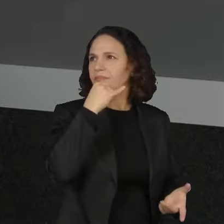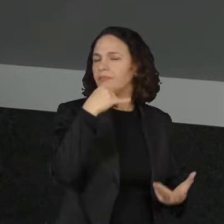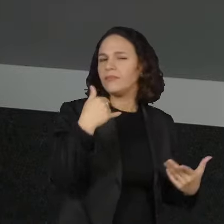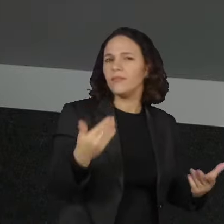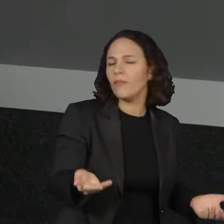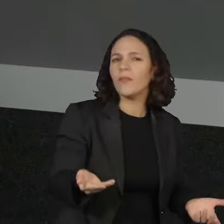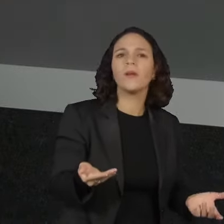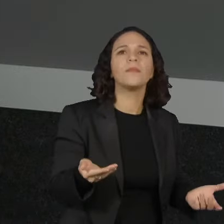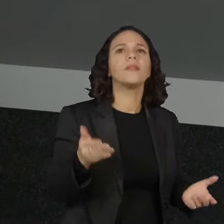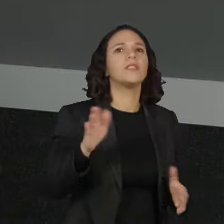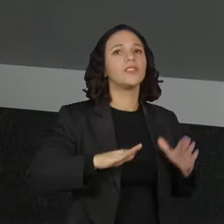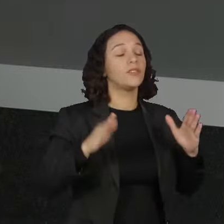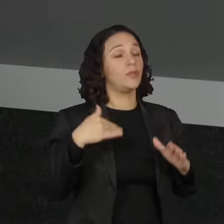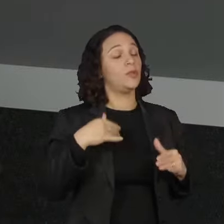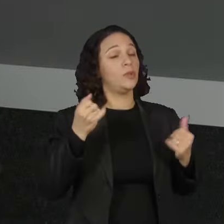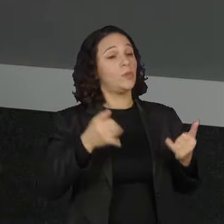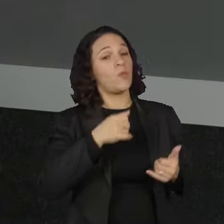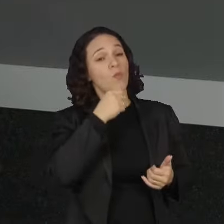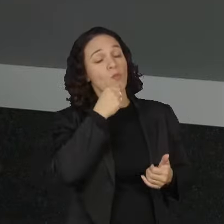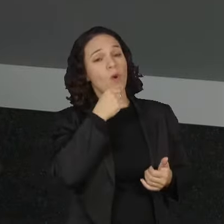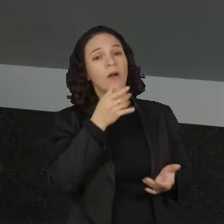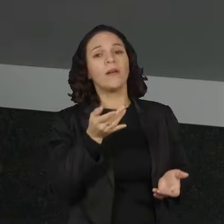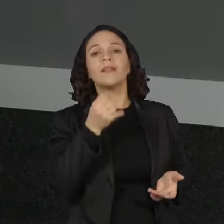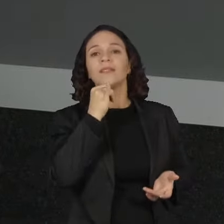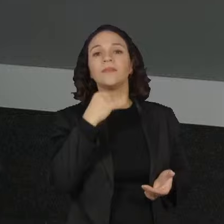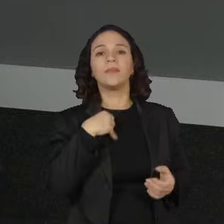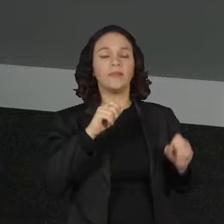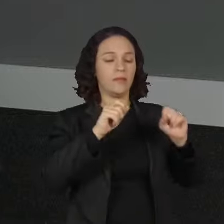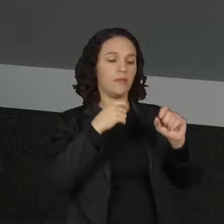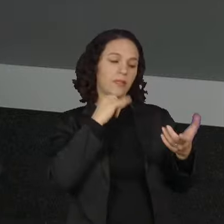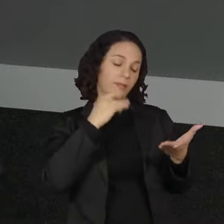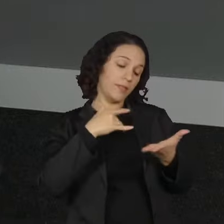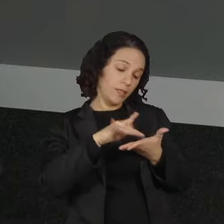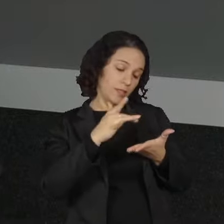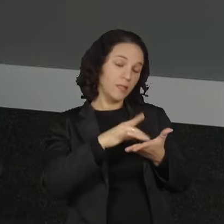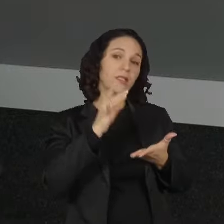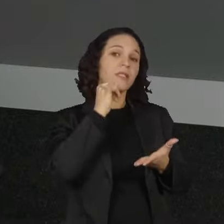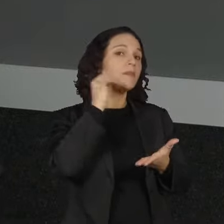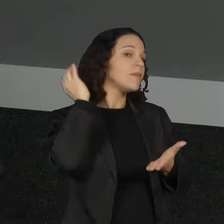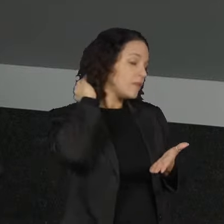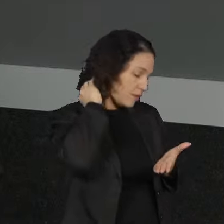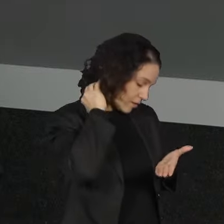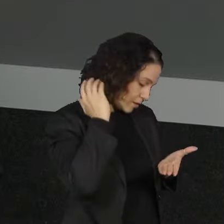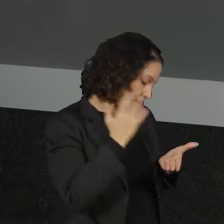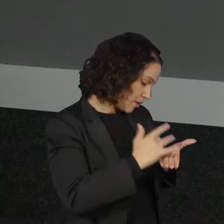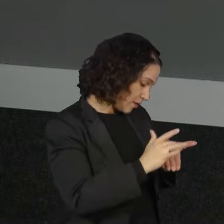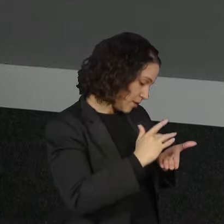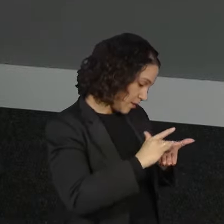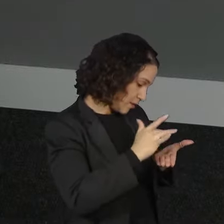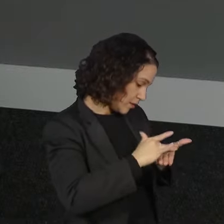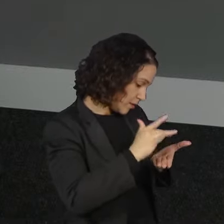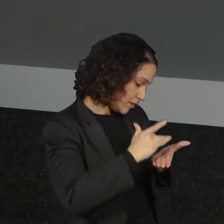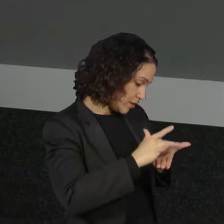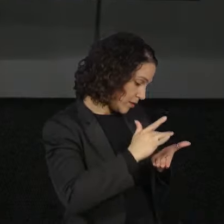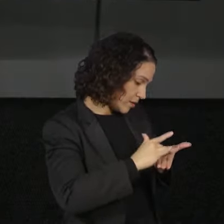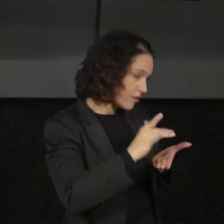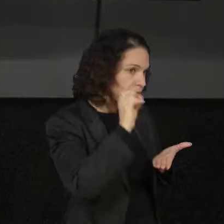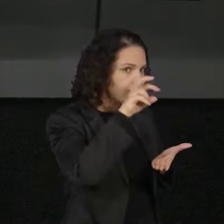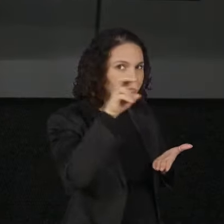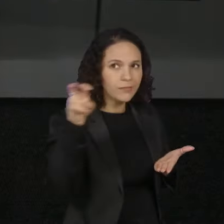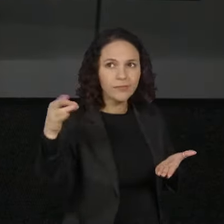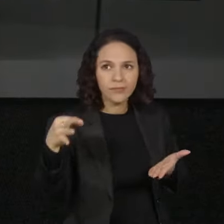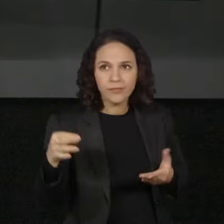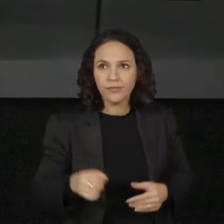que vêm, a gente ainda não falou disso, do uso de telas, né? Ficar com o pescoço curvado para baixo, que é tão comum hoje em dia, né?